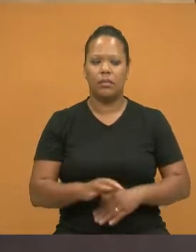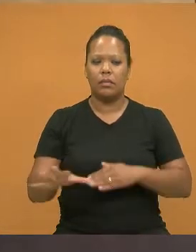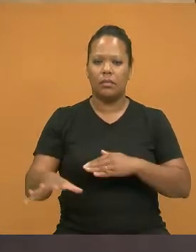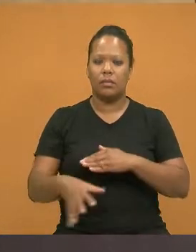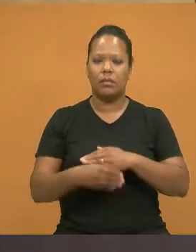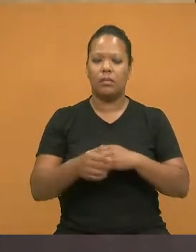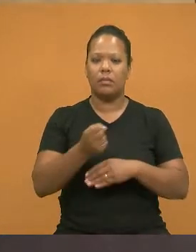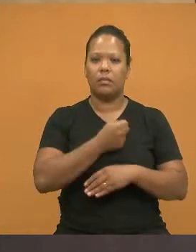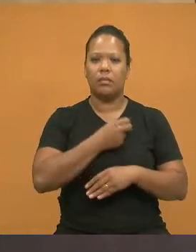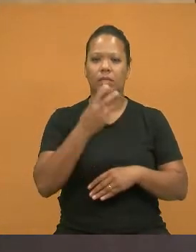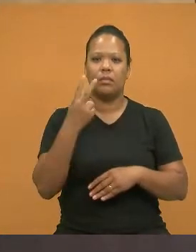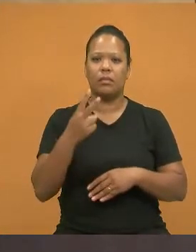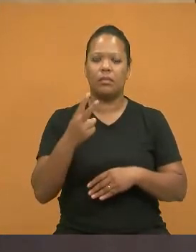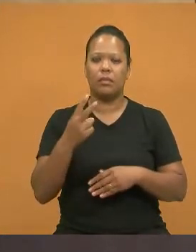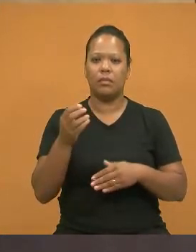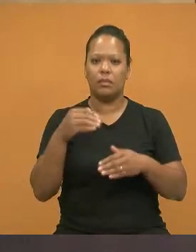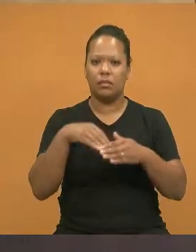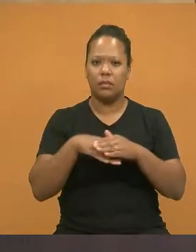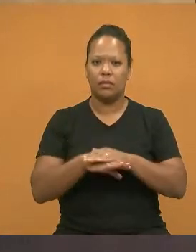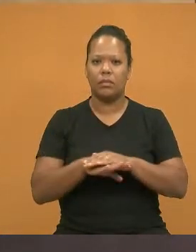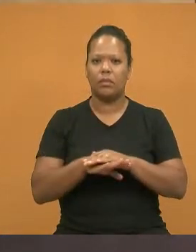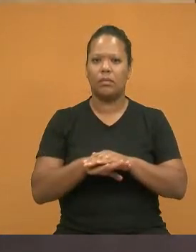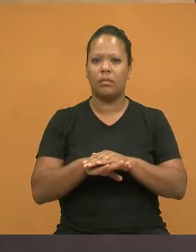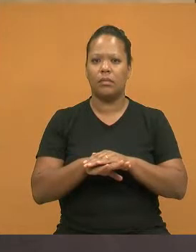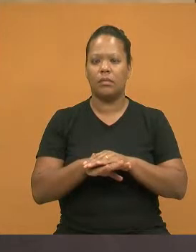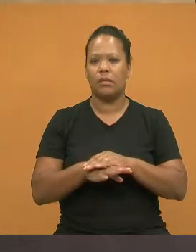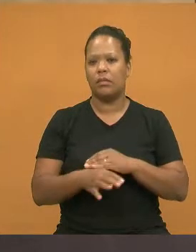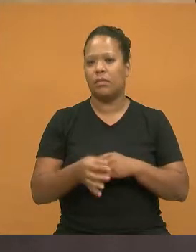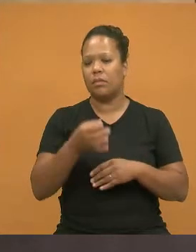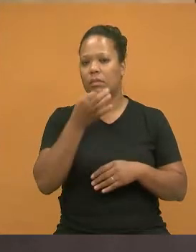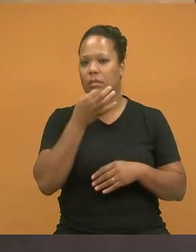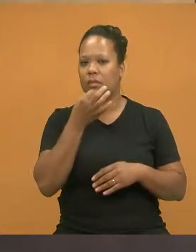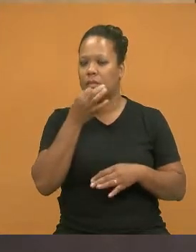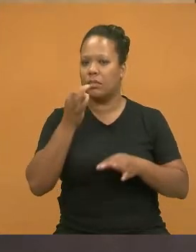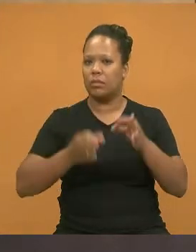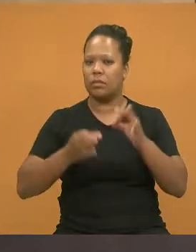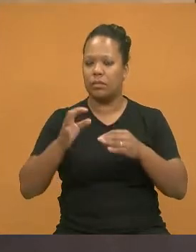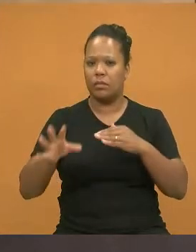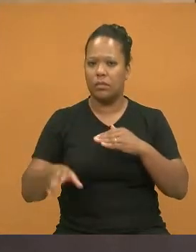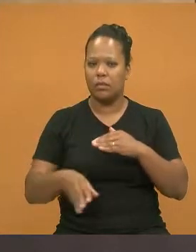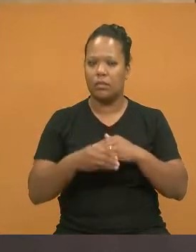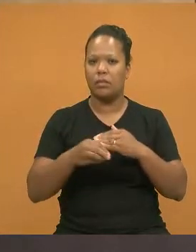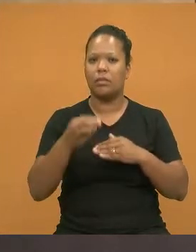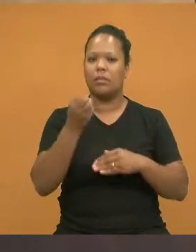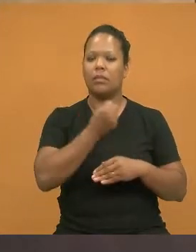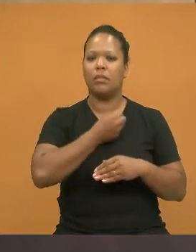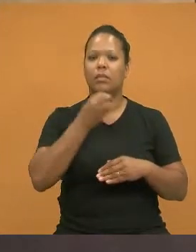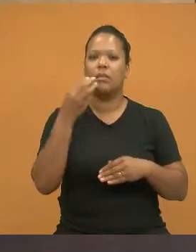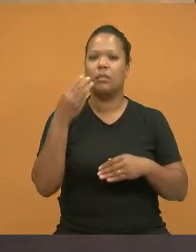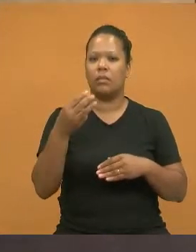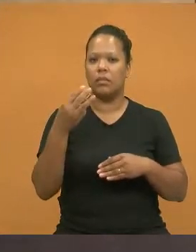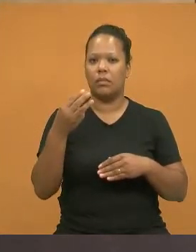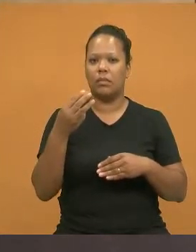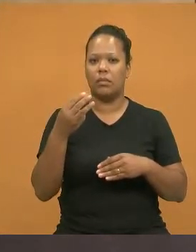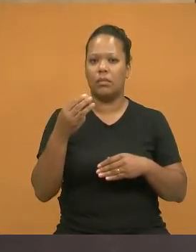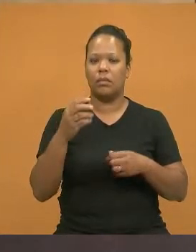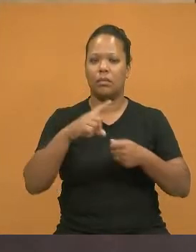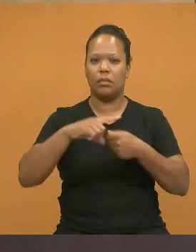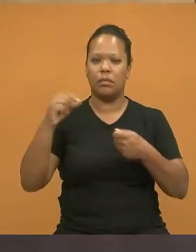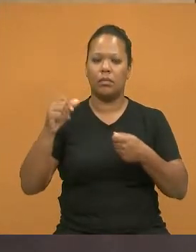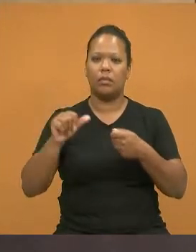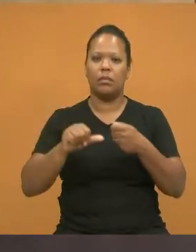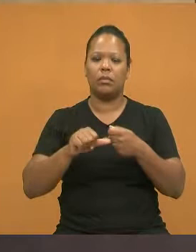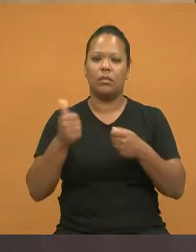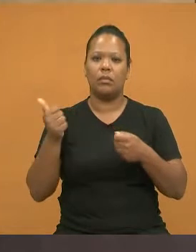Emenda número 2, arquivada conforme parecer jurídico. Emenda número 3. Artigo 1º.